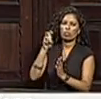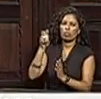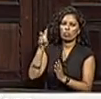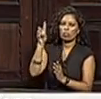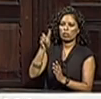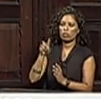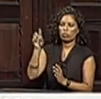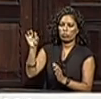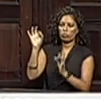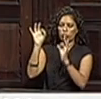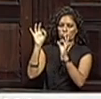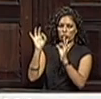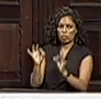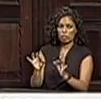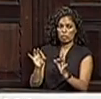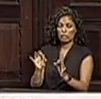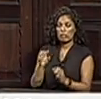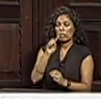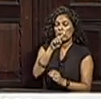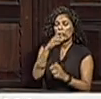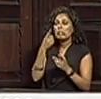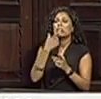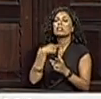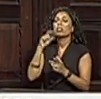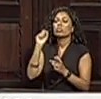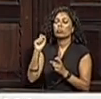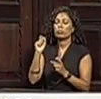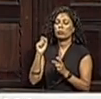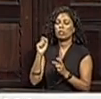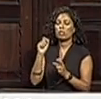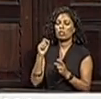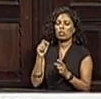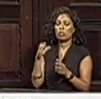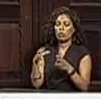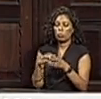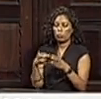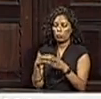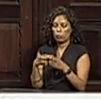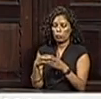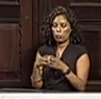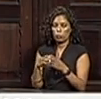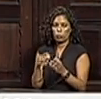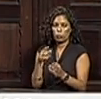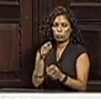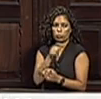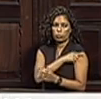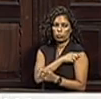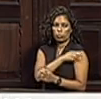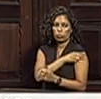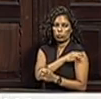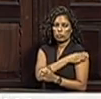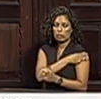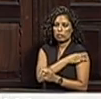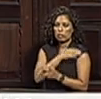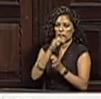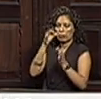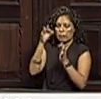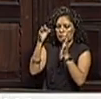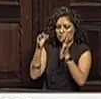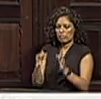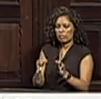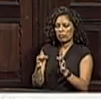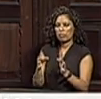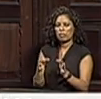faixa 6. Seria bom verificar, para não ficar uma contradição. Um dispositivo dizendo uma coisa e